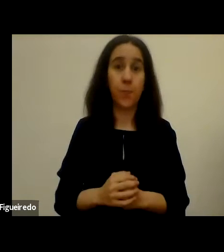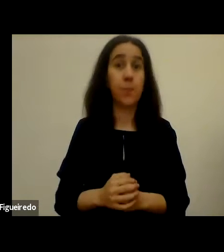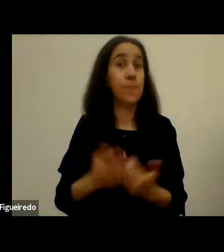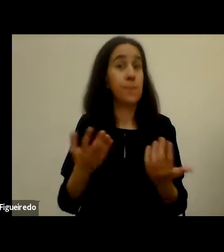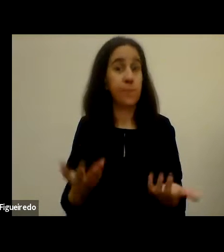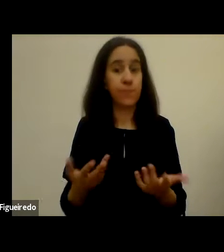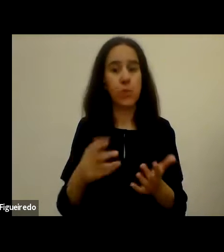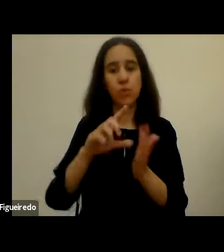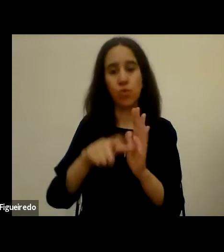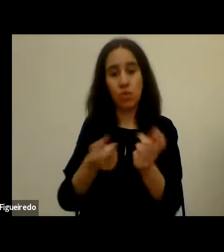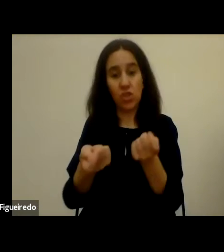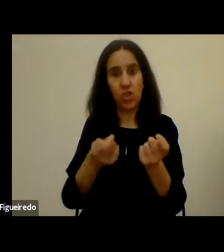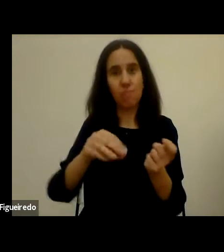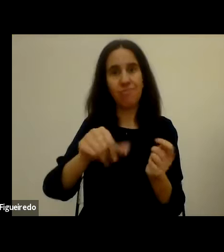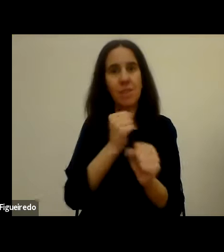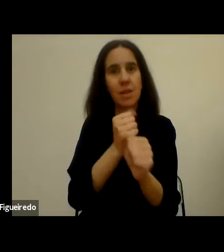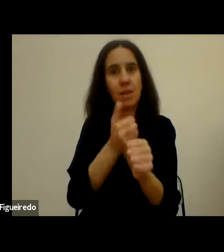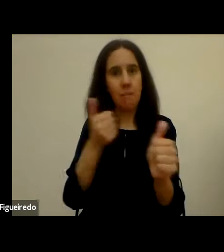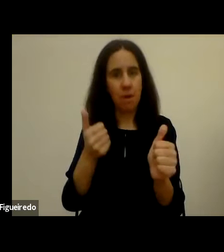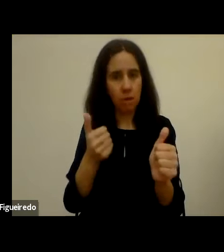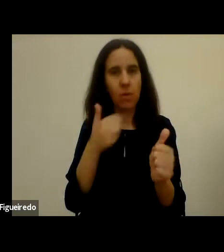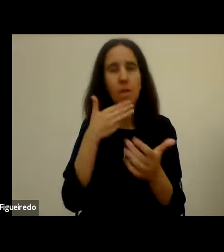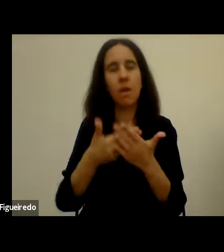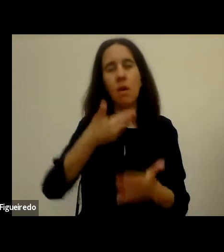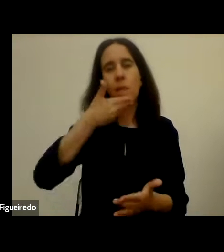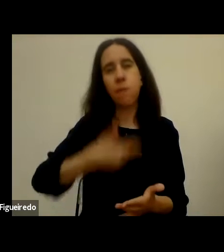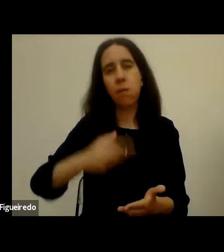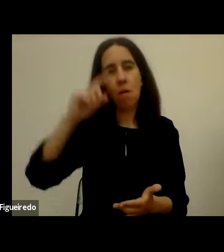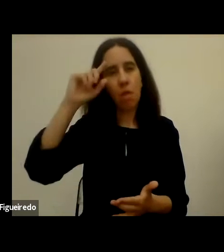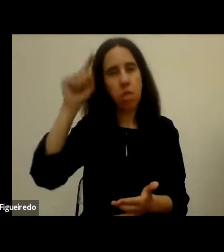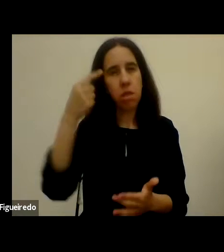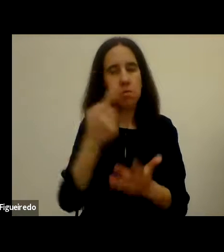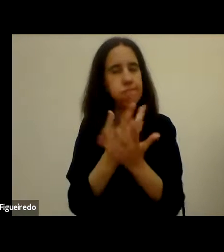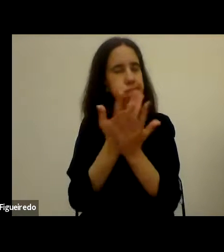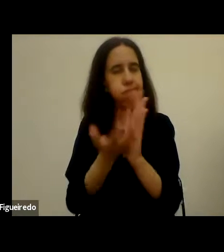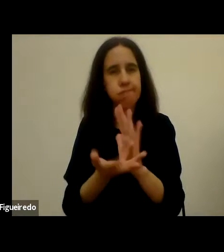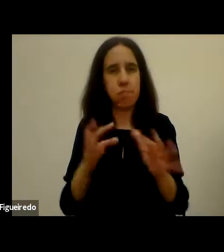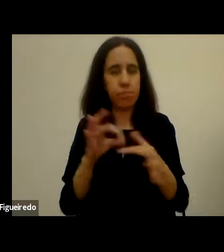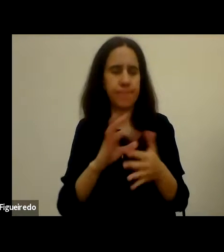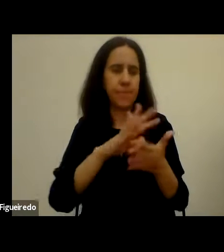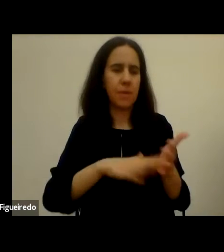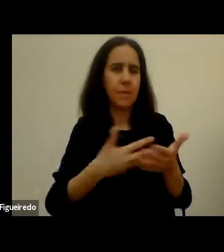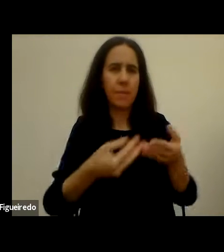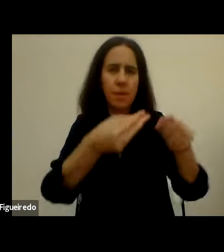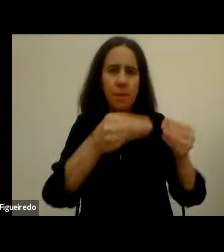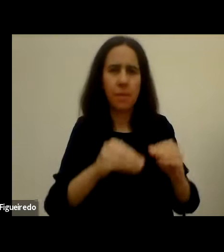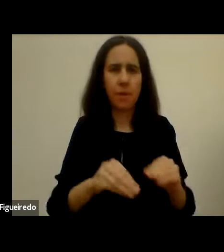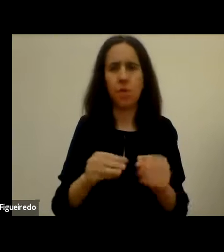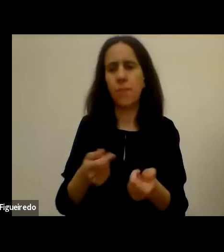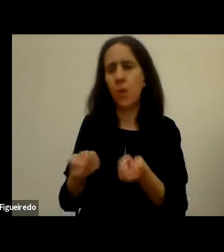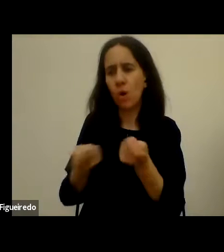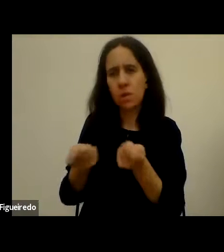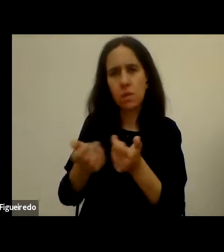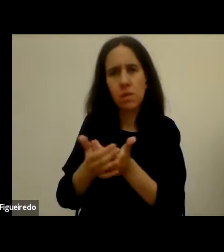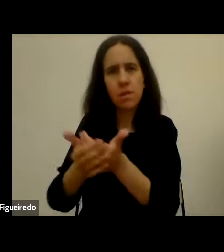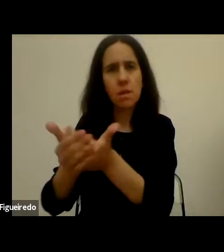de projetos em teletrabalho determina um conjunto de competências e de capacidades diversas, quer ao nível do planeamento, da organização,